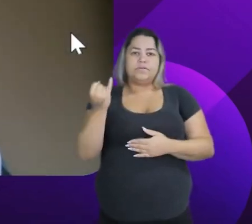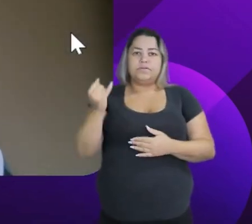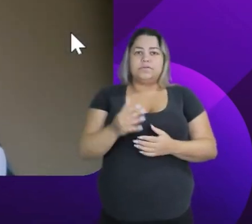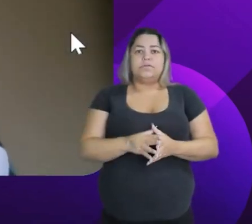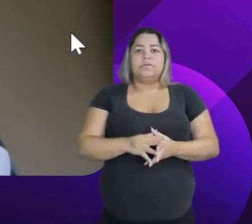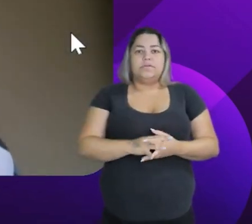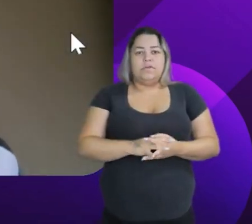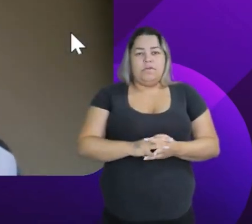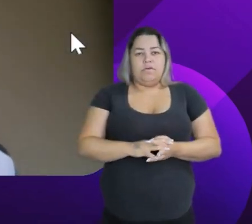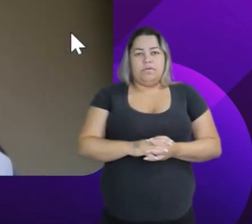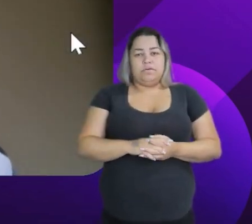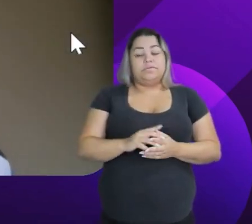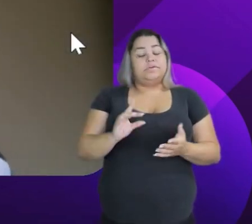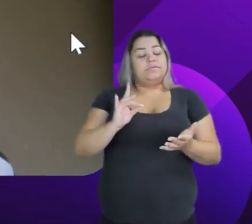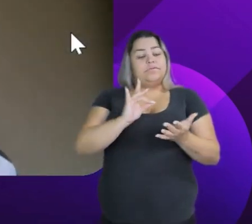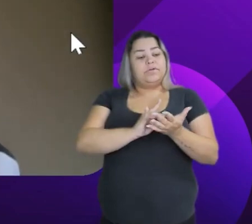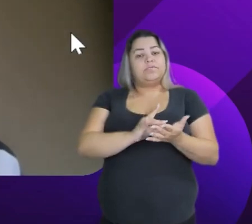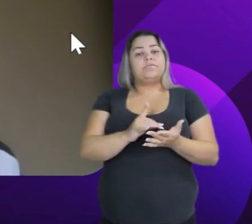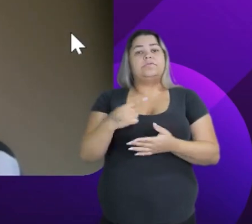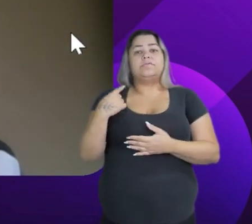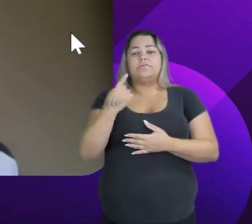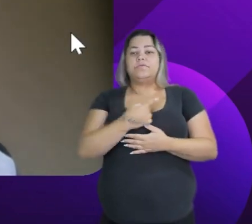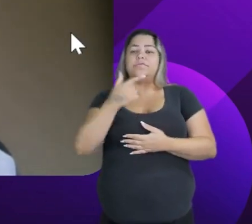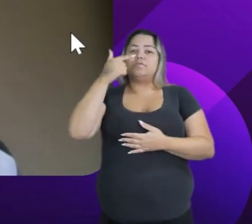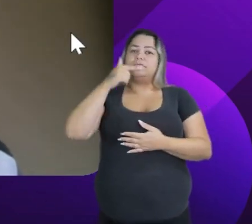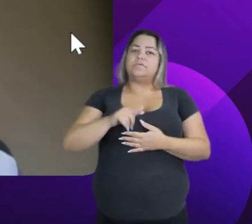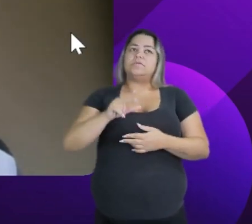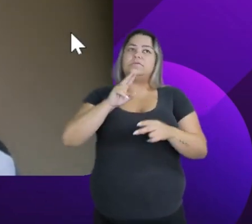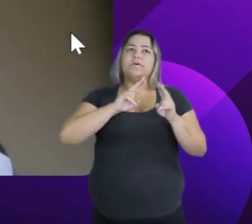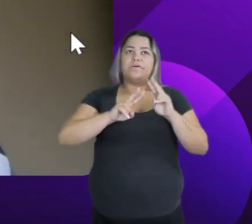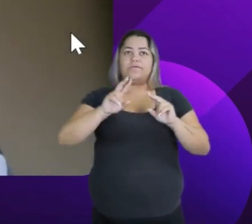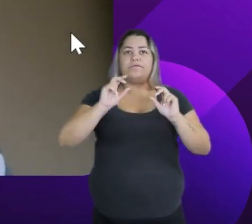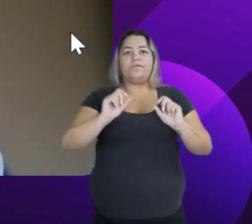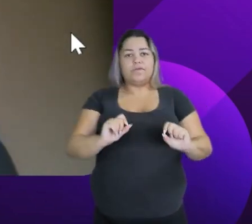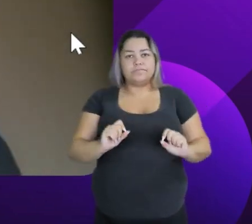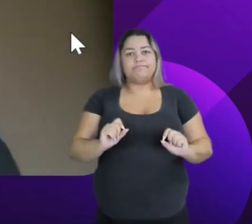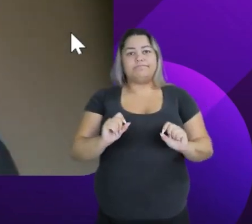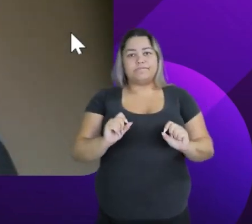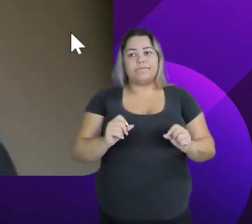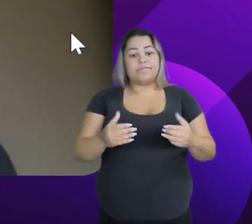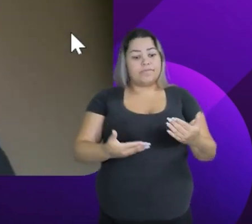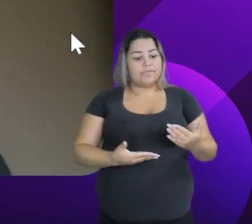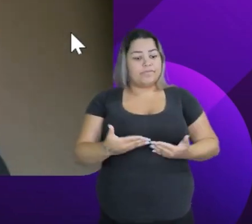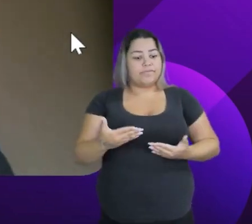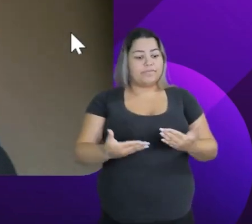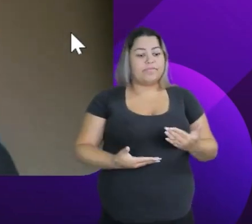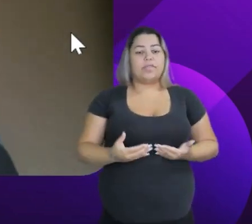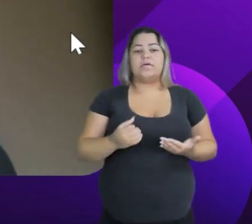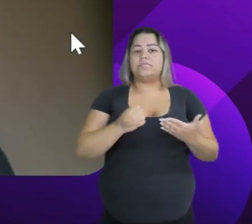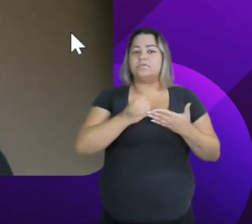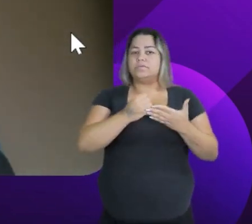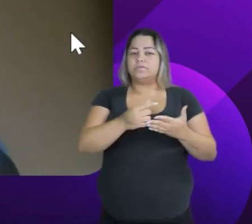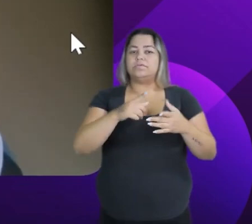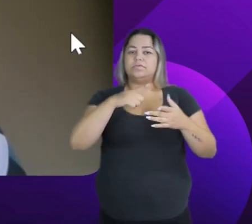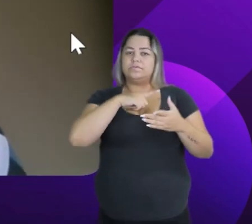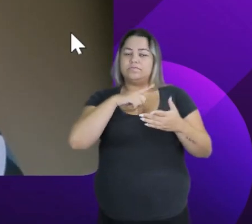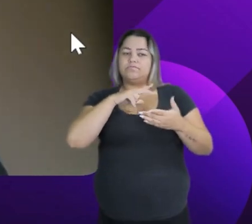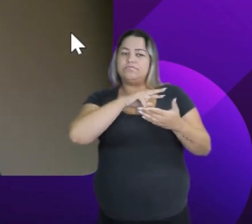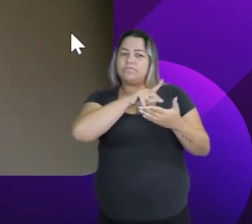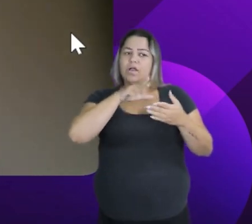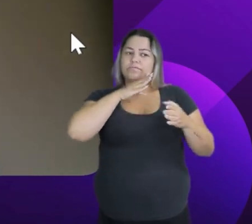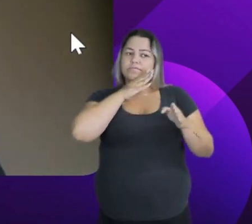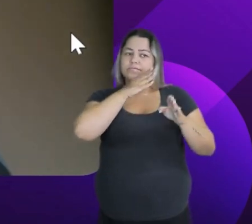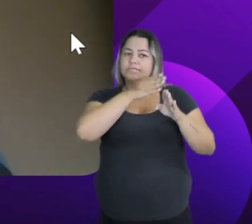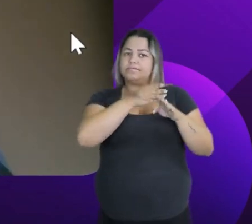não sendo, de fato, o que a gente consegue enxergar hoje, essa oferta de serviços. Então, as cidades ainda têm um desenho muito focado